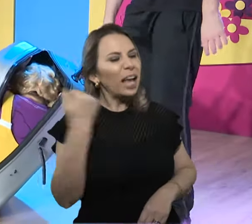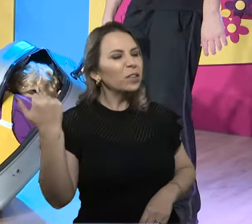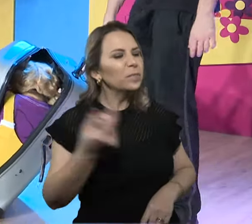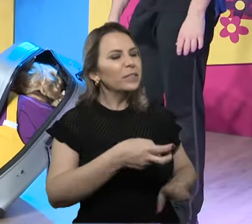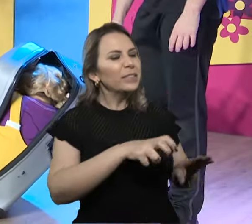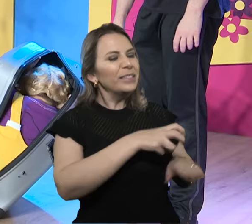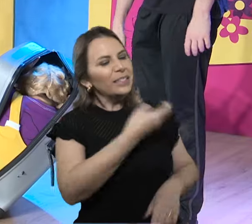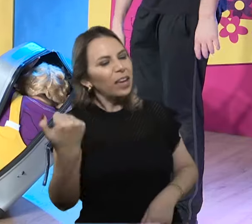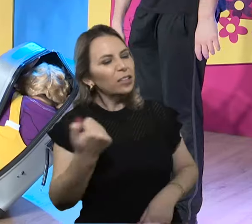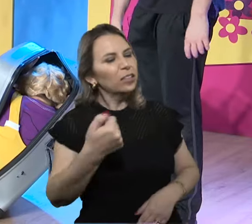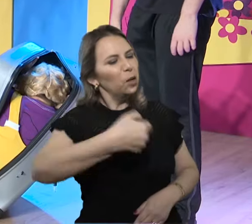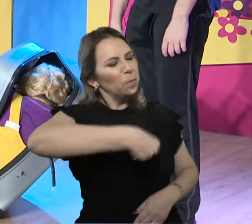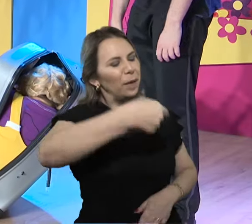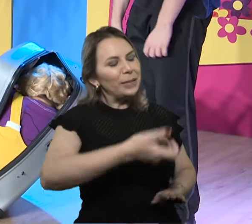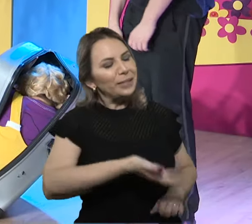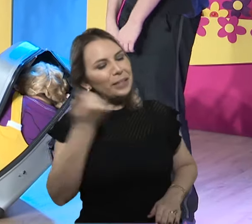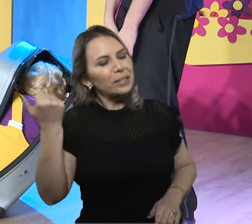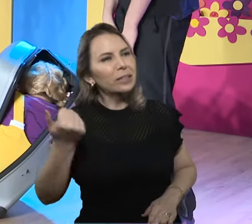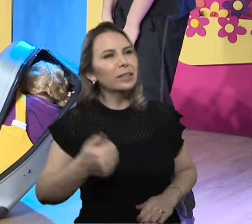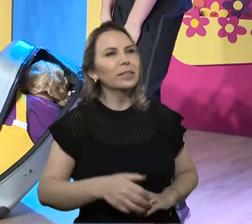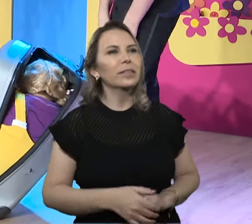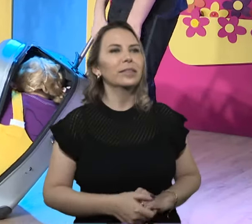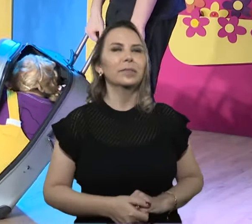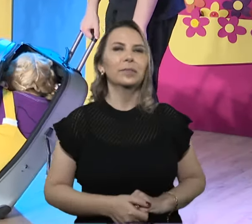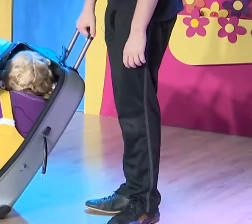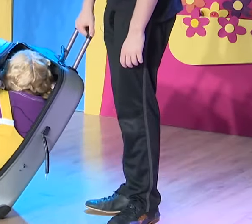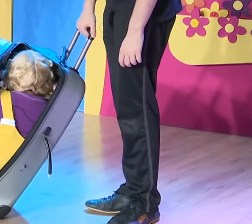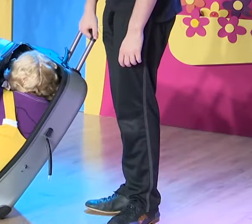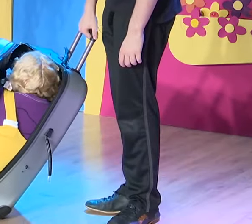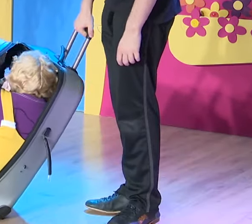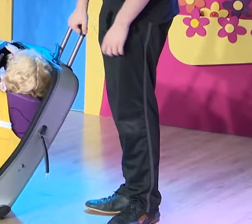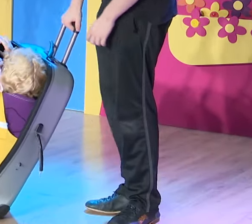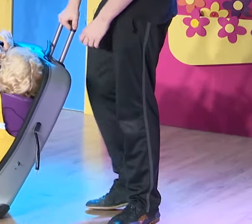Manu, sai dessa mala agora!